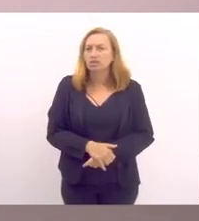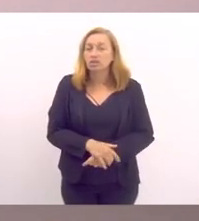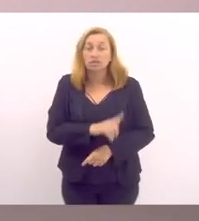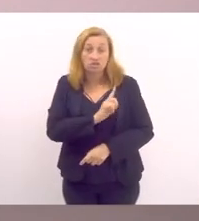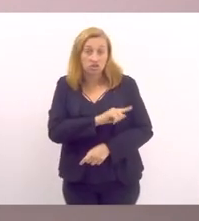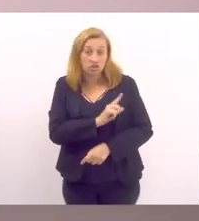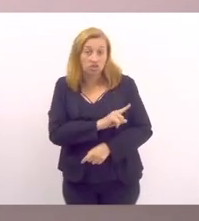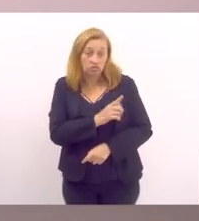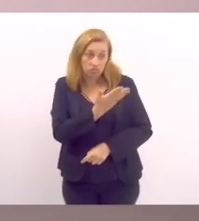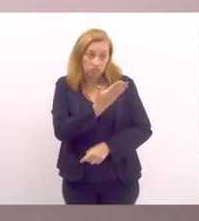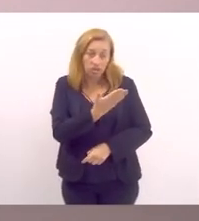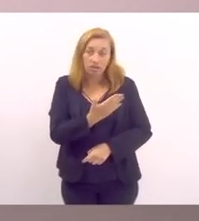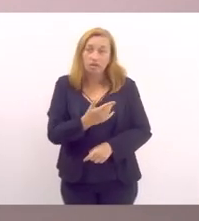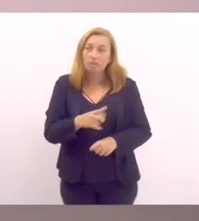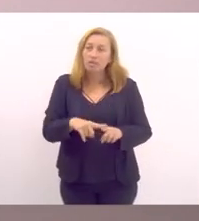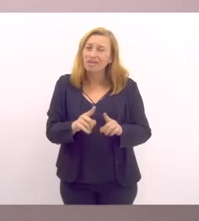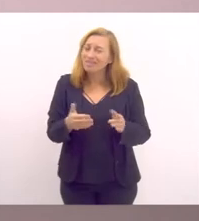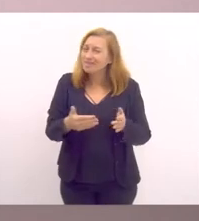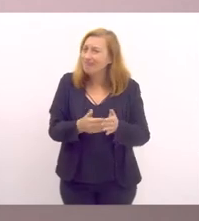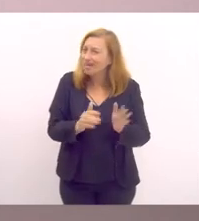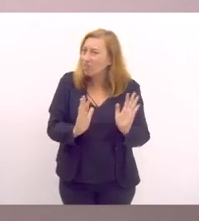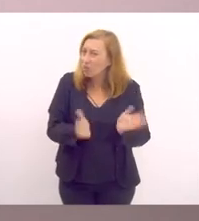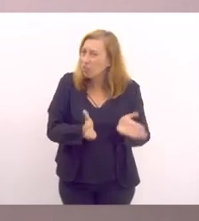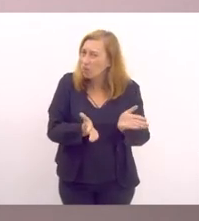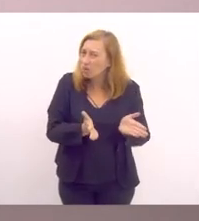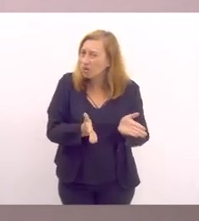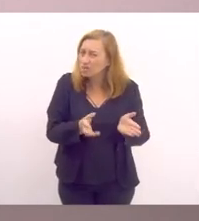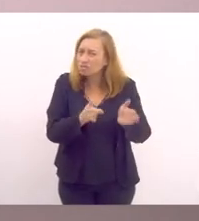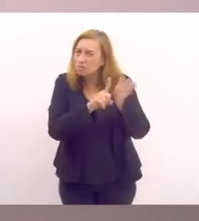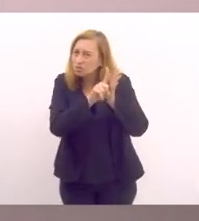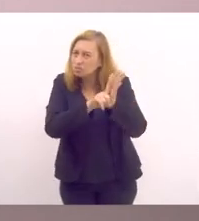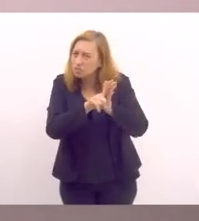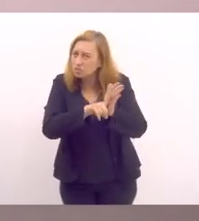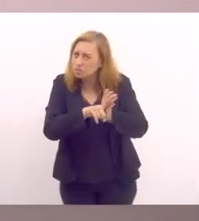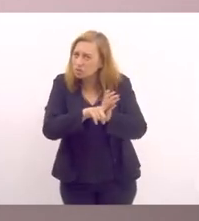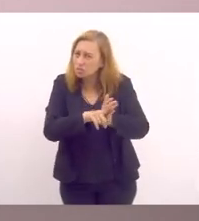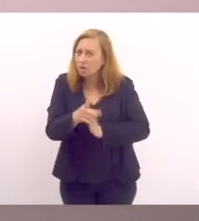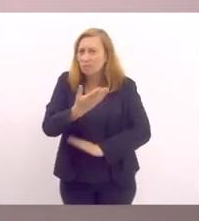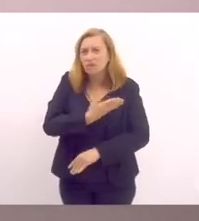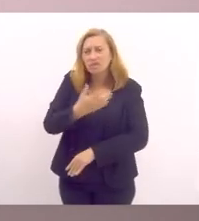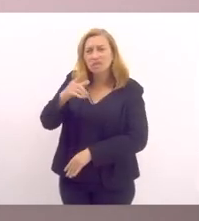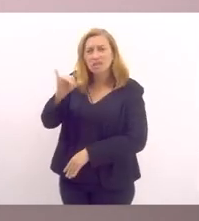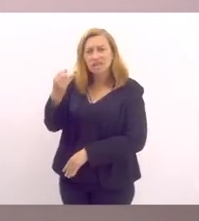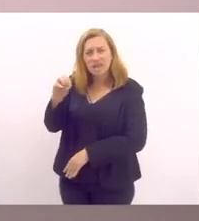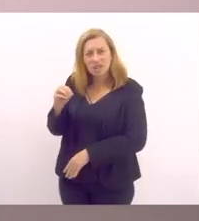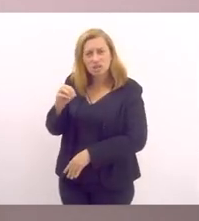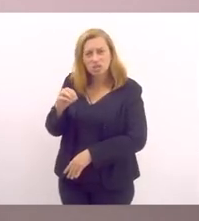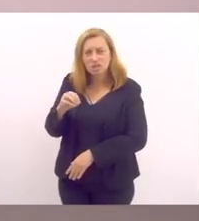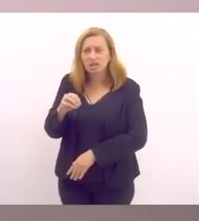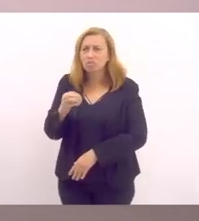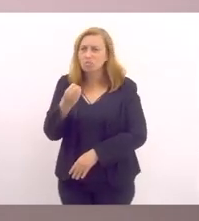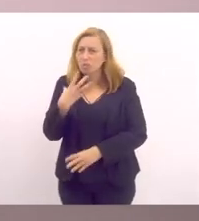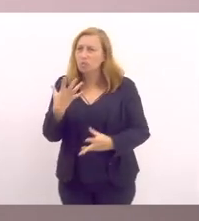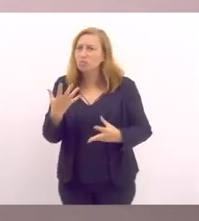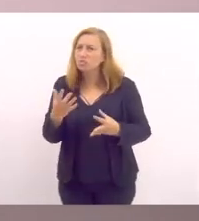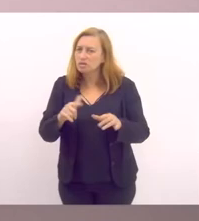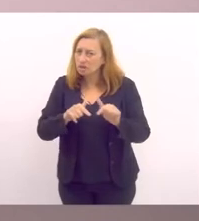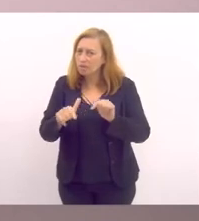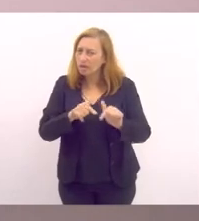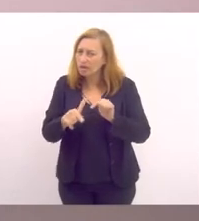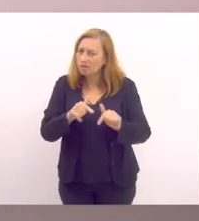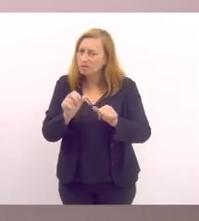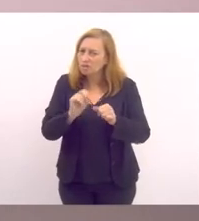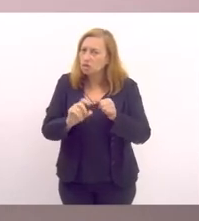do Sávio. Mas até então, se for fazer uma análise, que pese meu amigo Sérgio Ricardo ter feito um excelente trabalho de ser o desbravador,